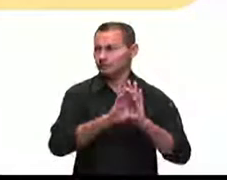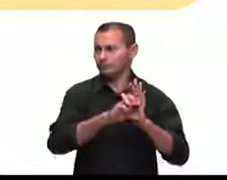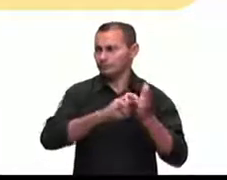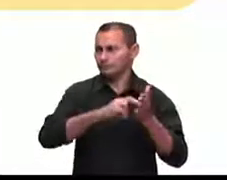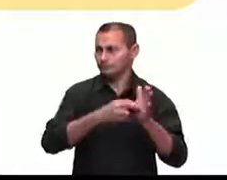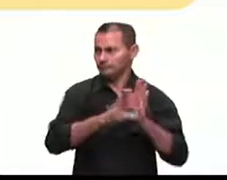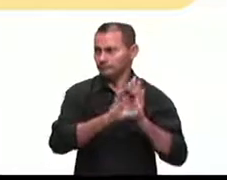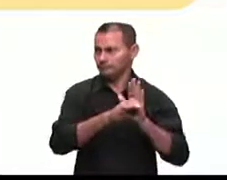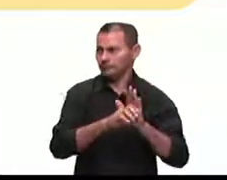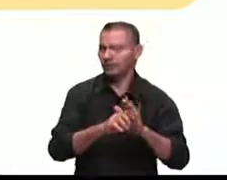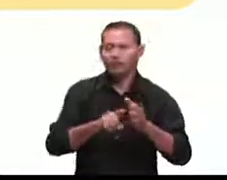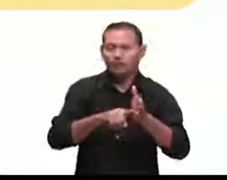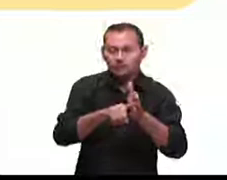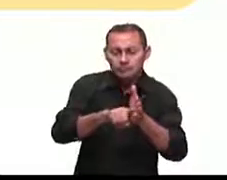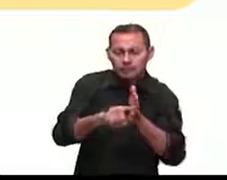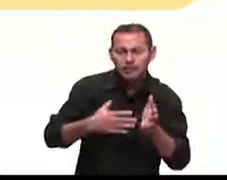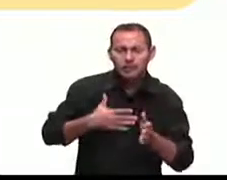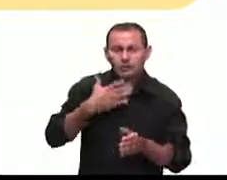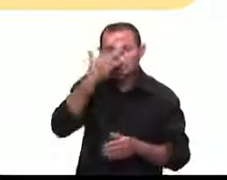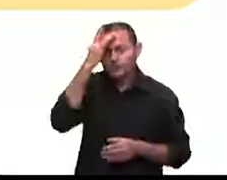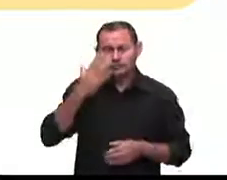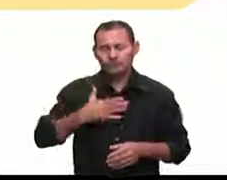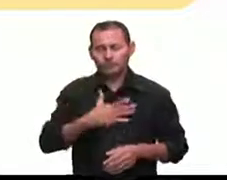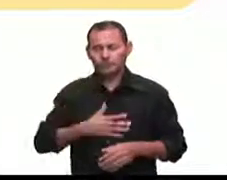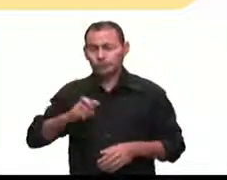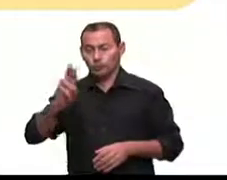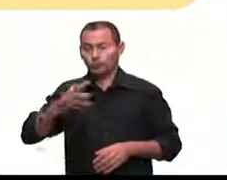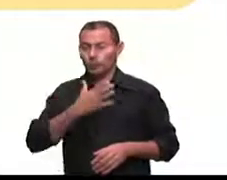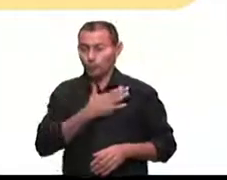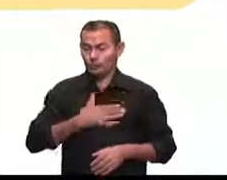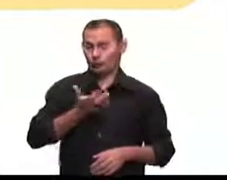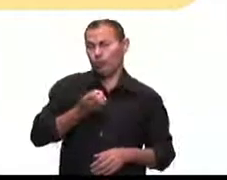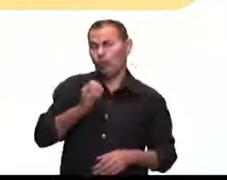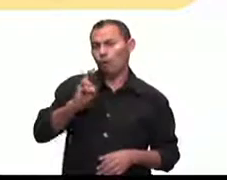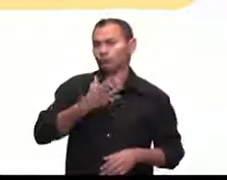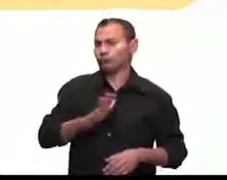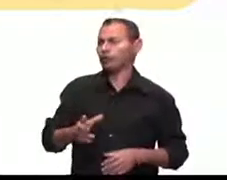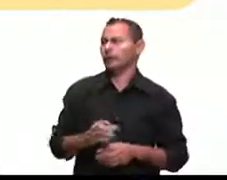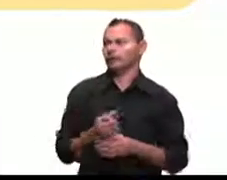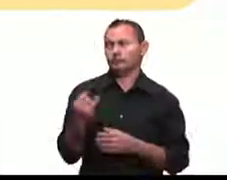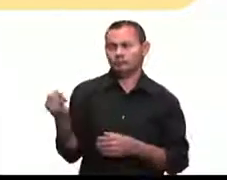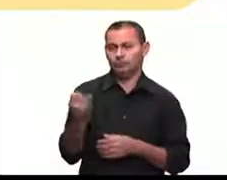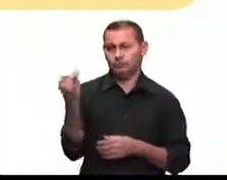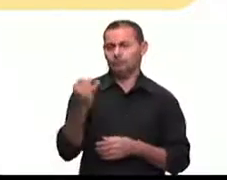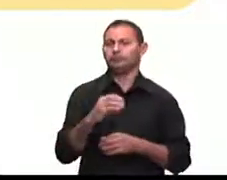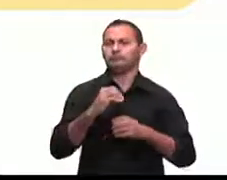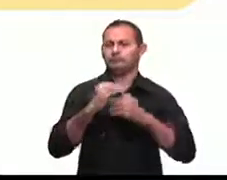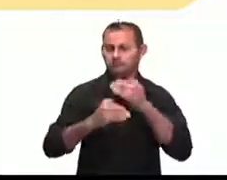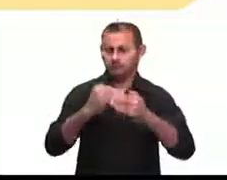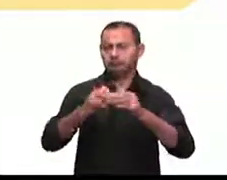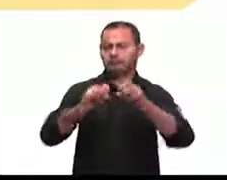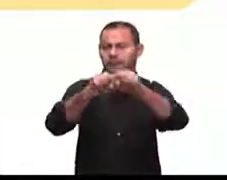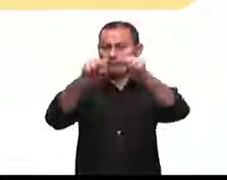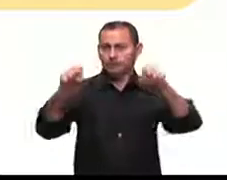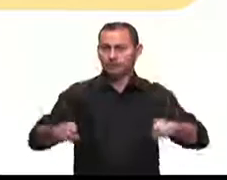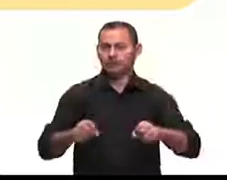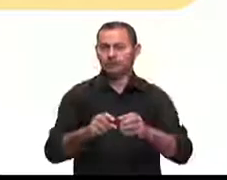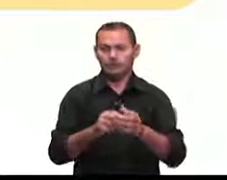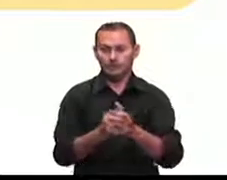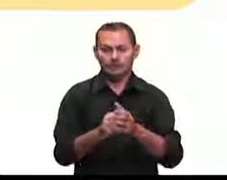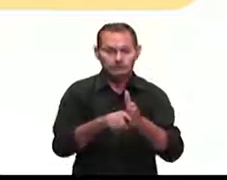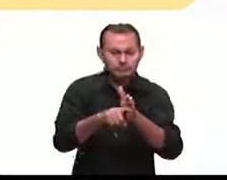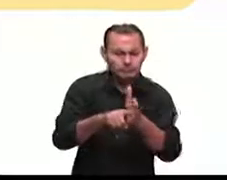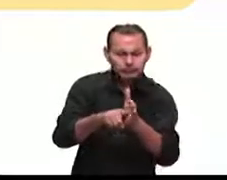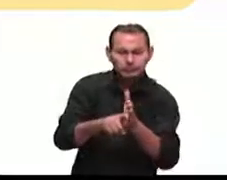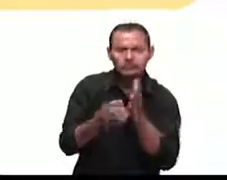E a pesquisa de satisfação do consumidor consiste em um procedimento sistemático de